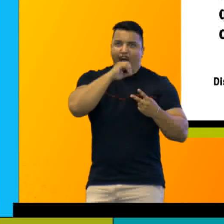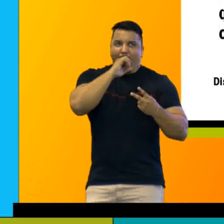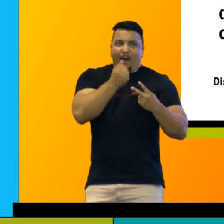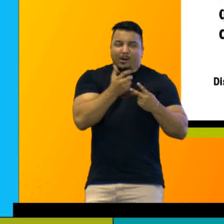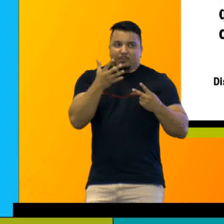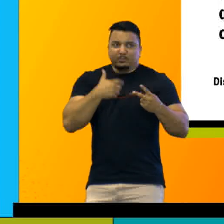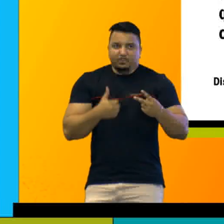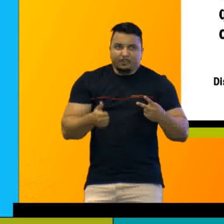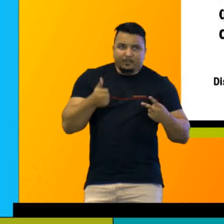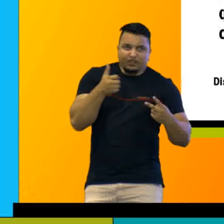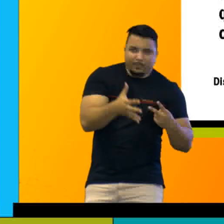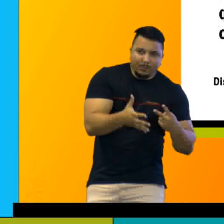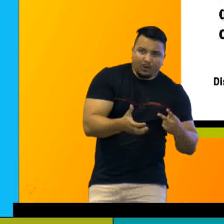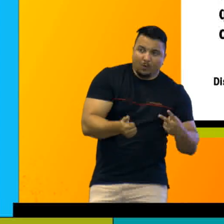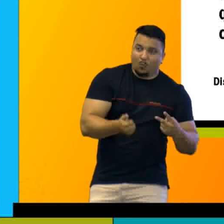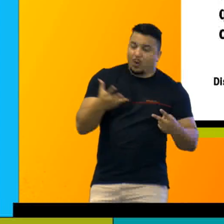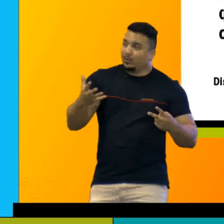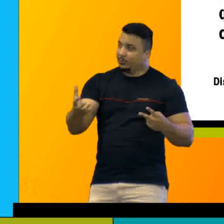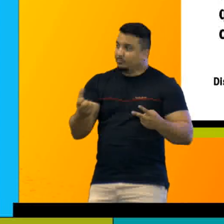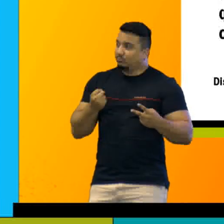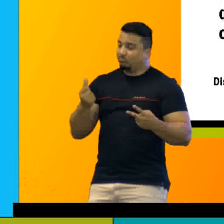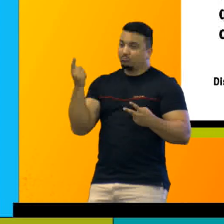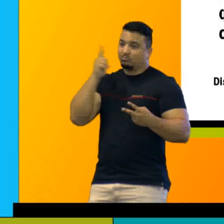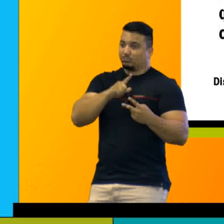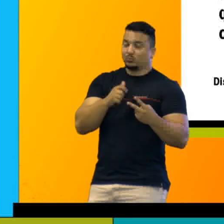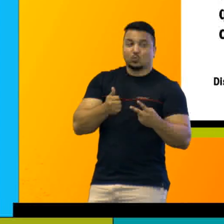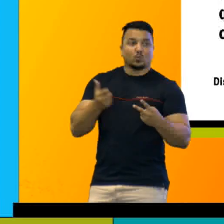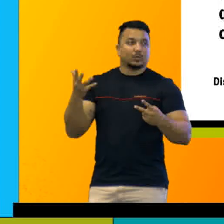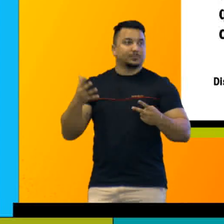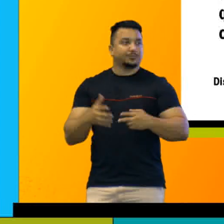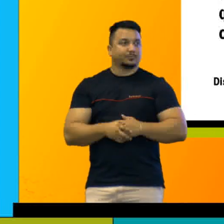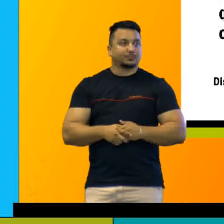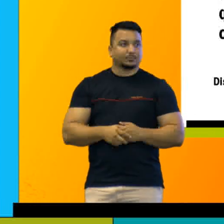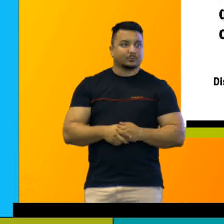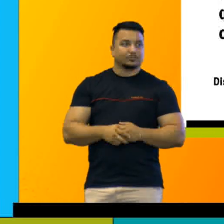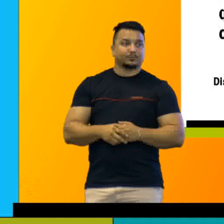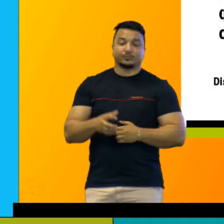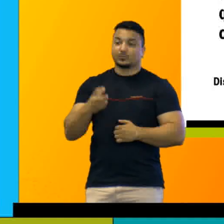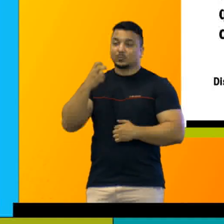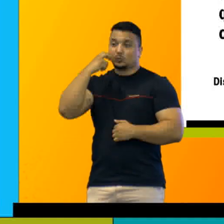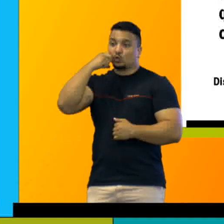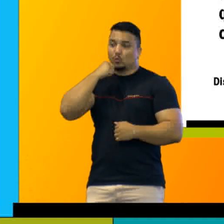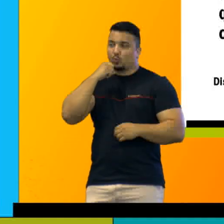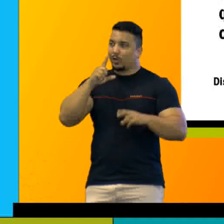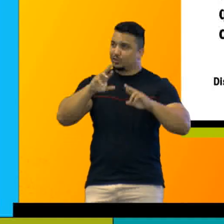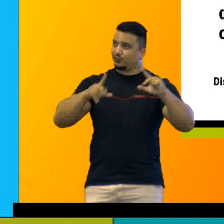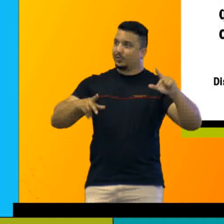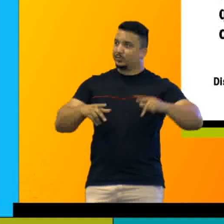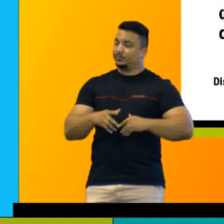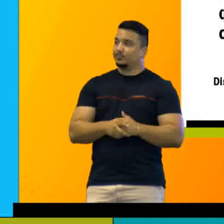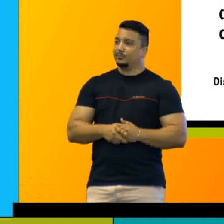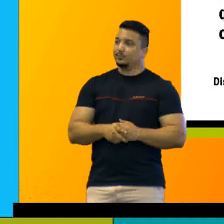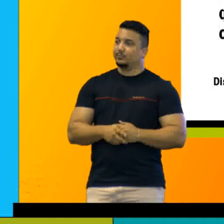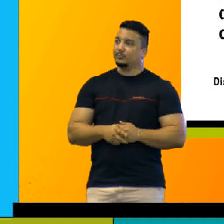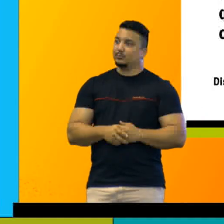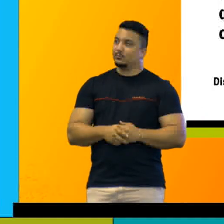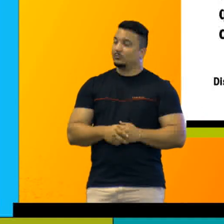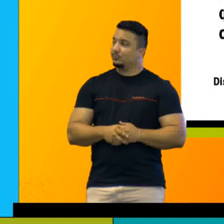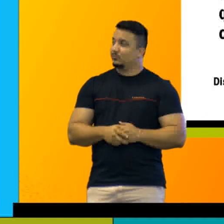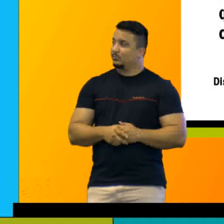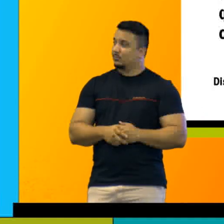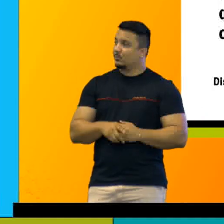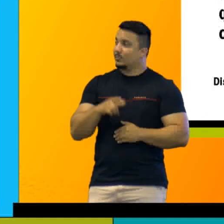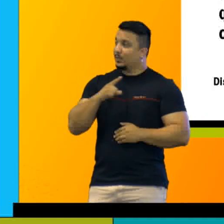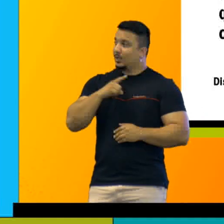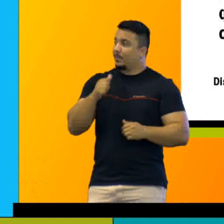eu gastei e quanto eu arrecadei. O lucro é a diferença disso, né? Pois ele disse aí que